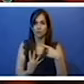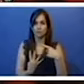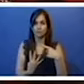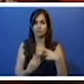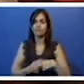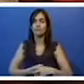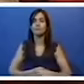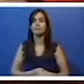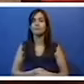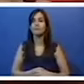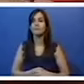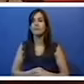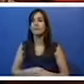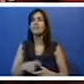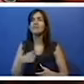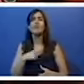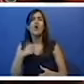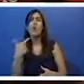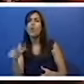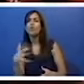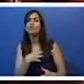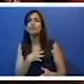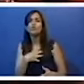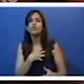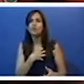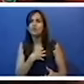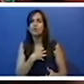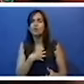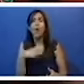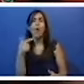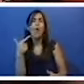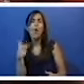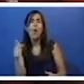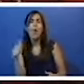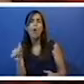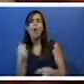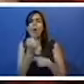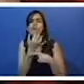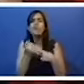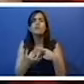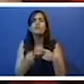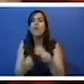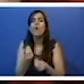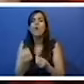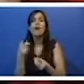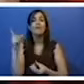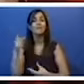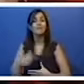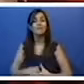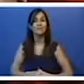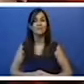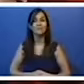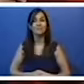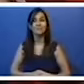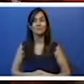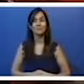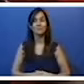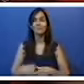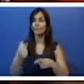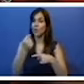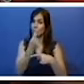denominador tem uma outra forma outra fração de representar esse desenho qual